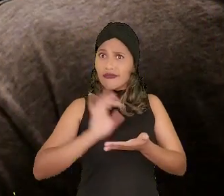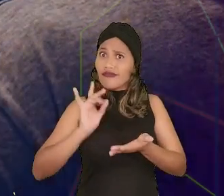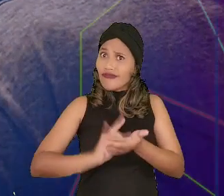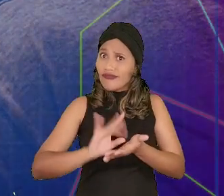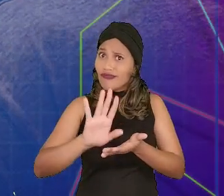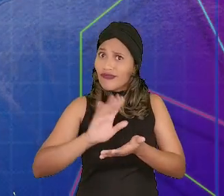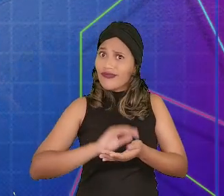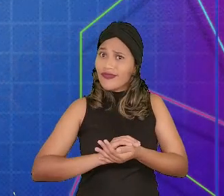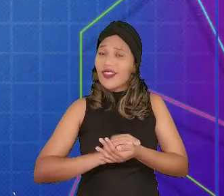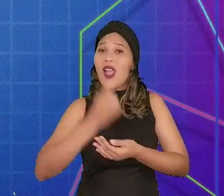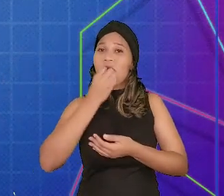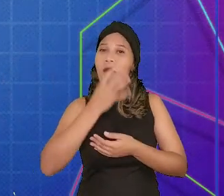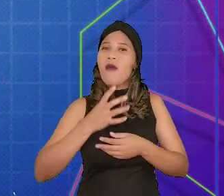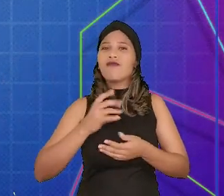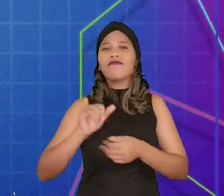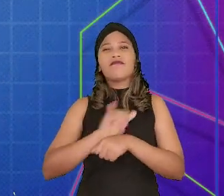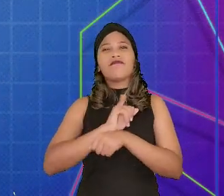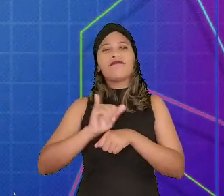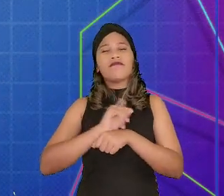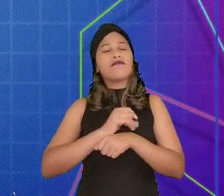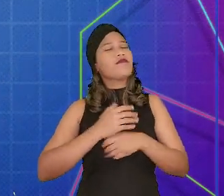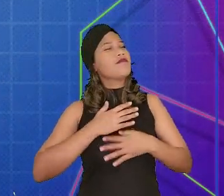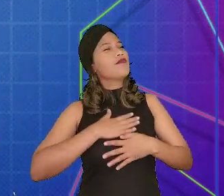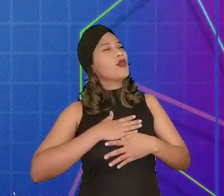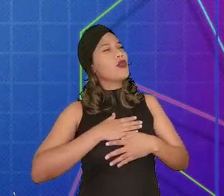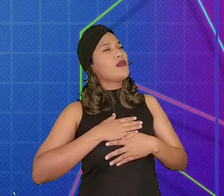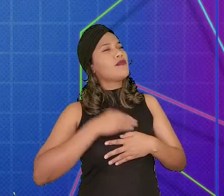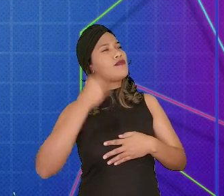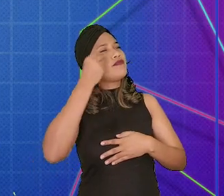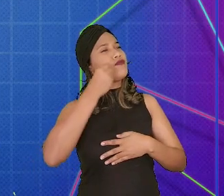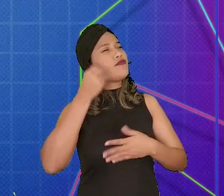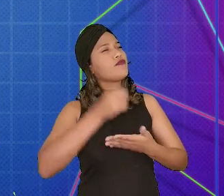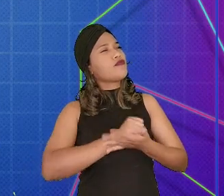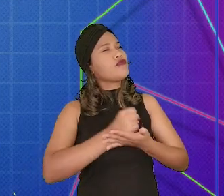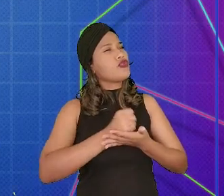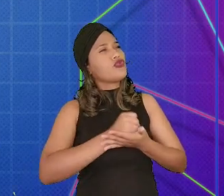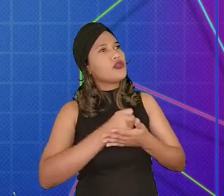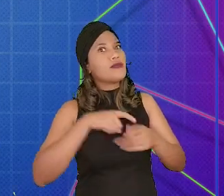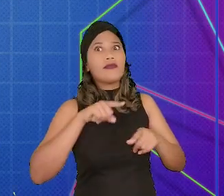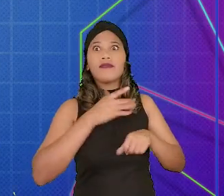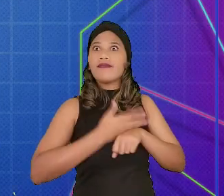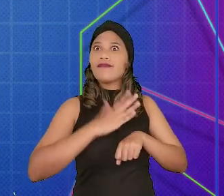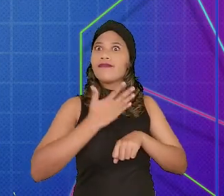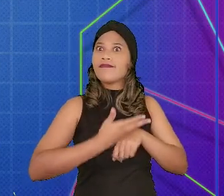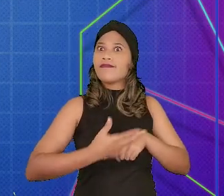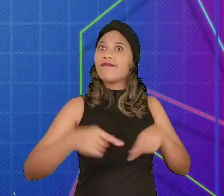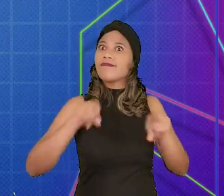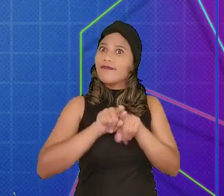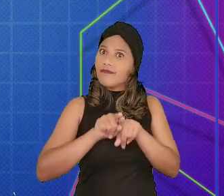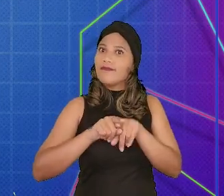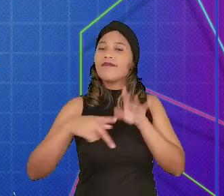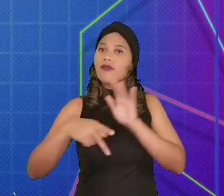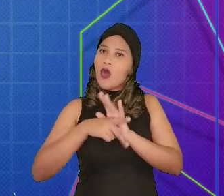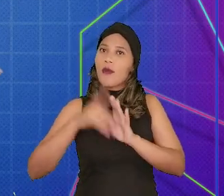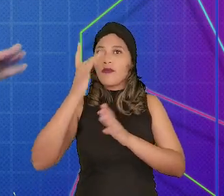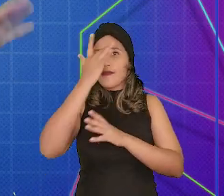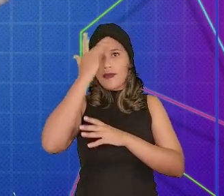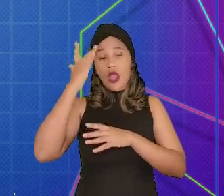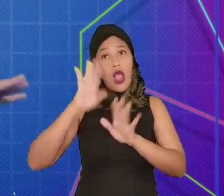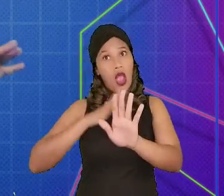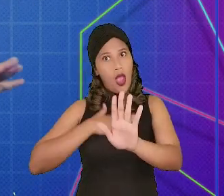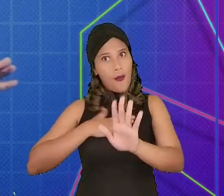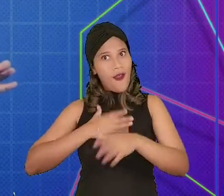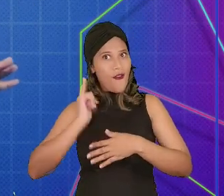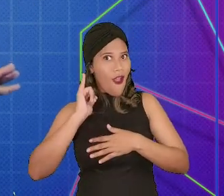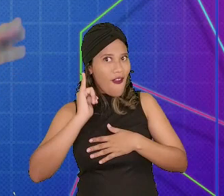É verdade. Essa é uma boa forma de voltar a criar. Porque enquanto vocês jogam, vão também praticando. Inclusive, pessoal, eu